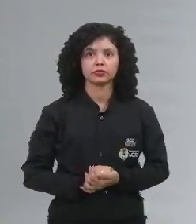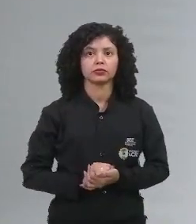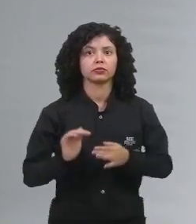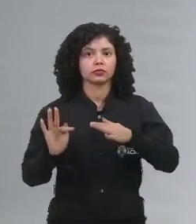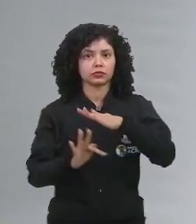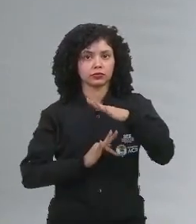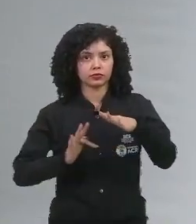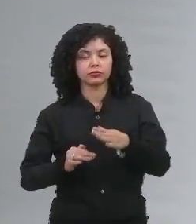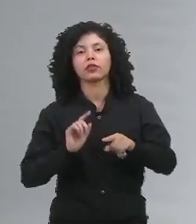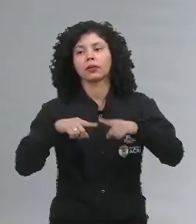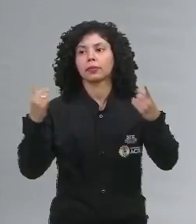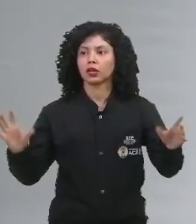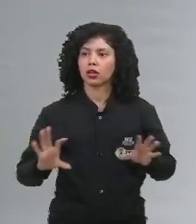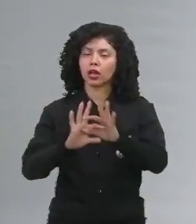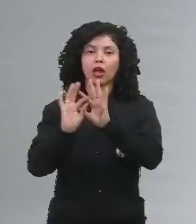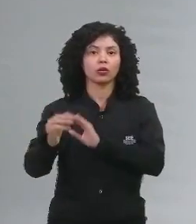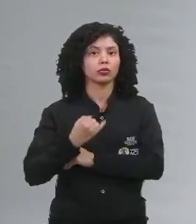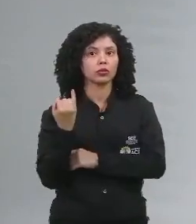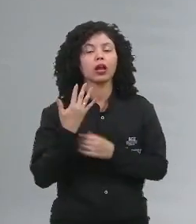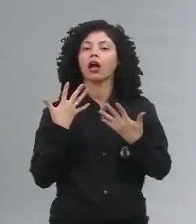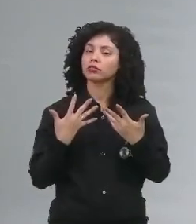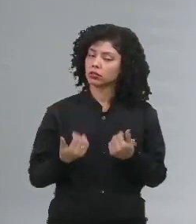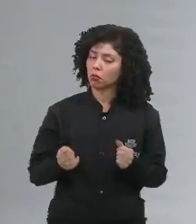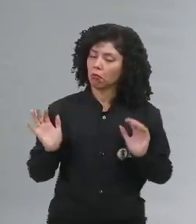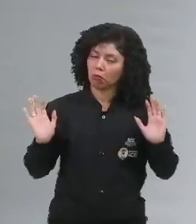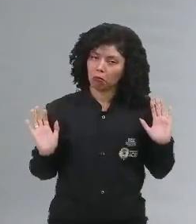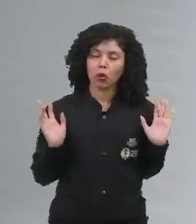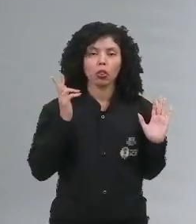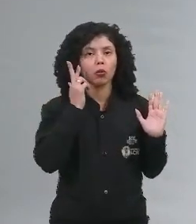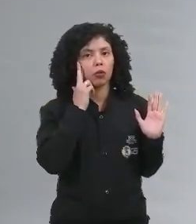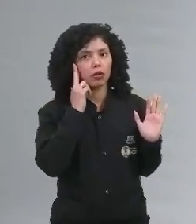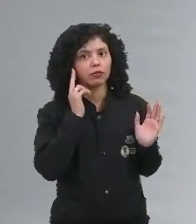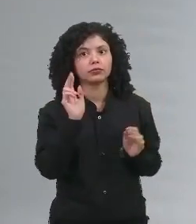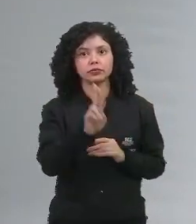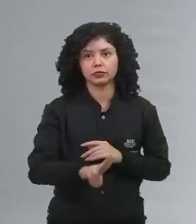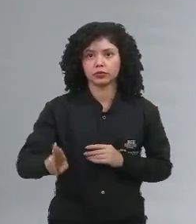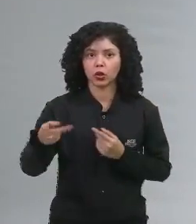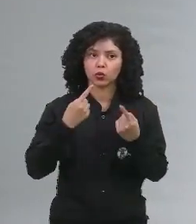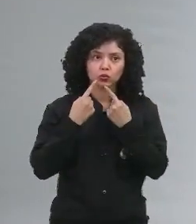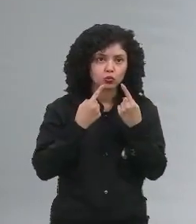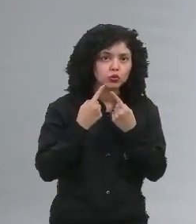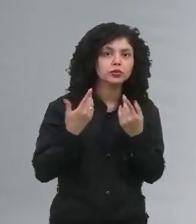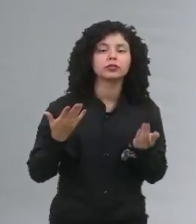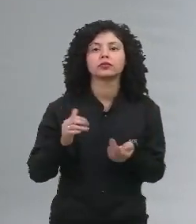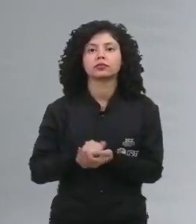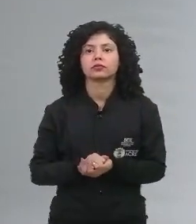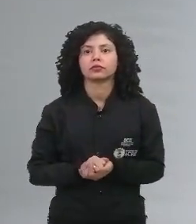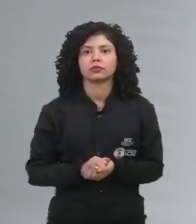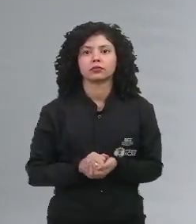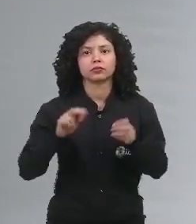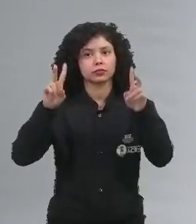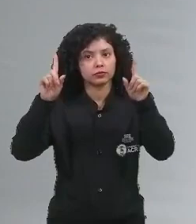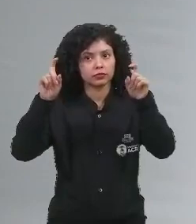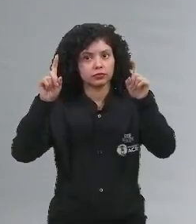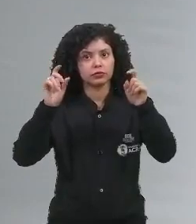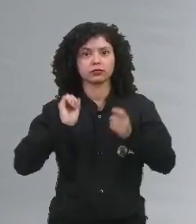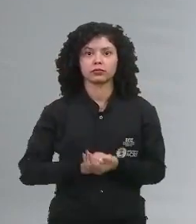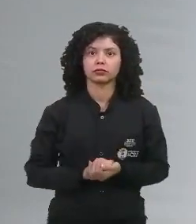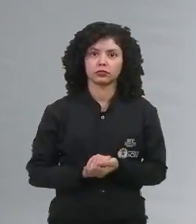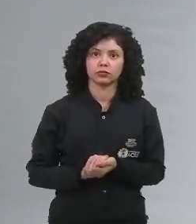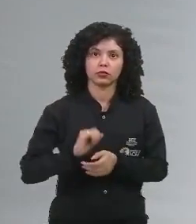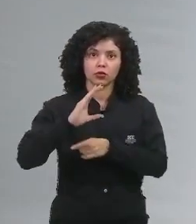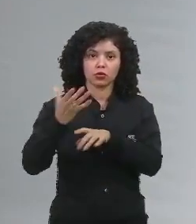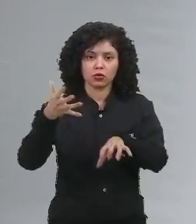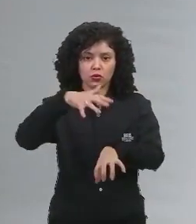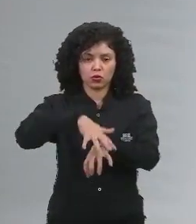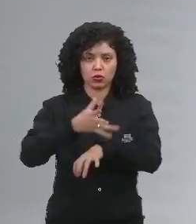Porém, nas relações interpessoais é aceitável, é normal. Nós utilizamos com frequência, que é o nosso famoso português